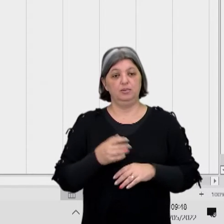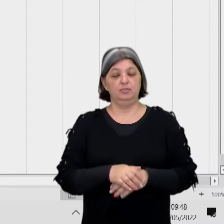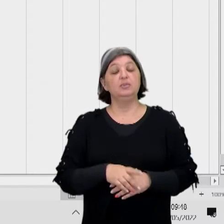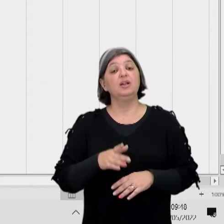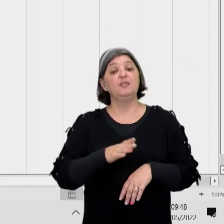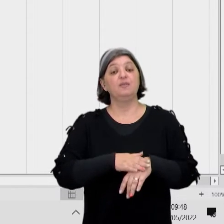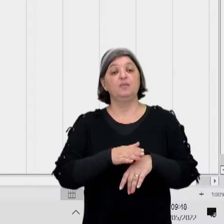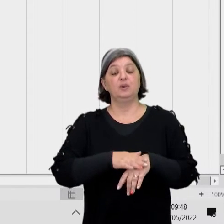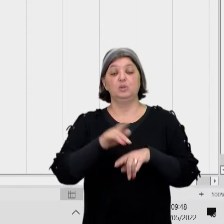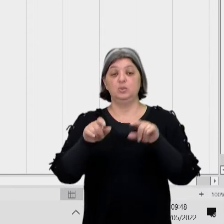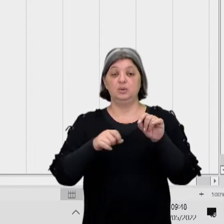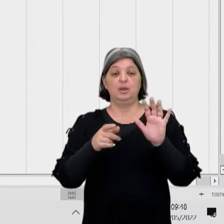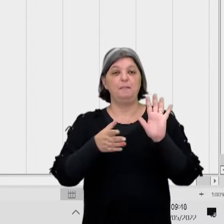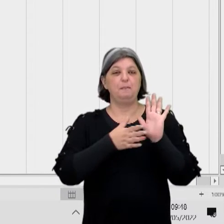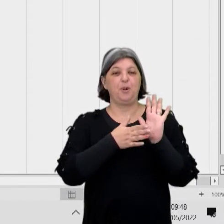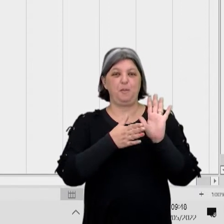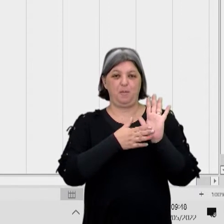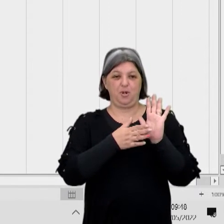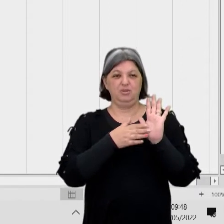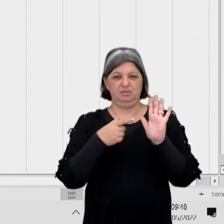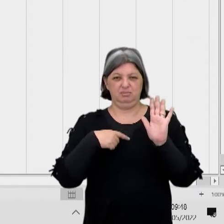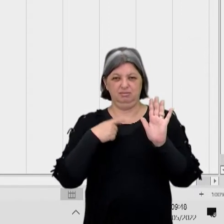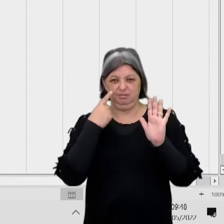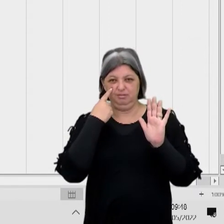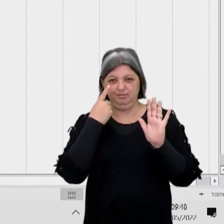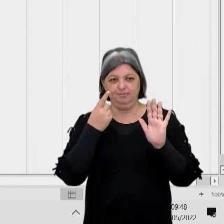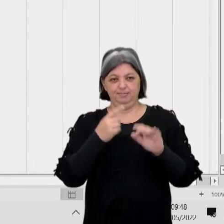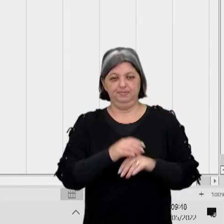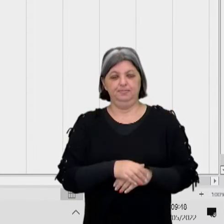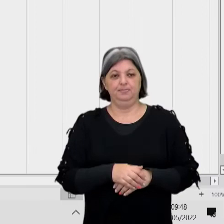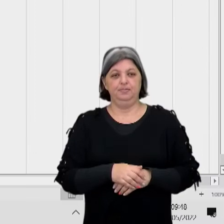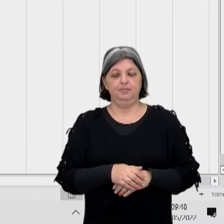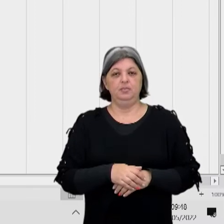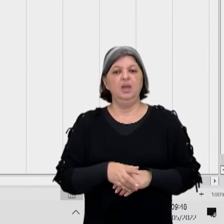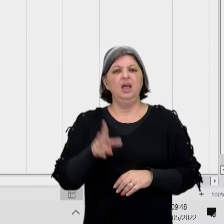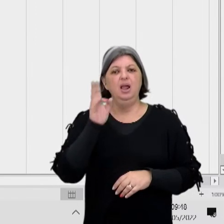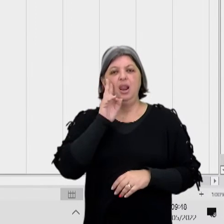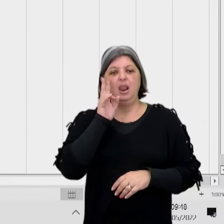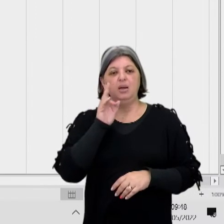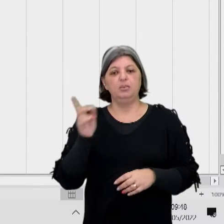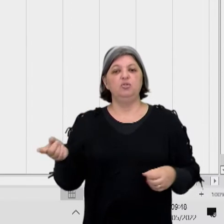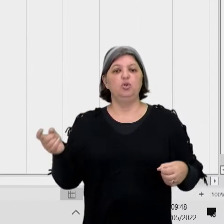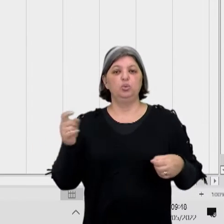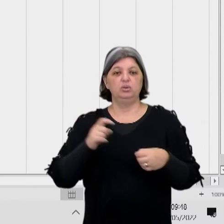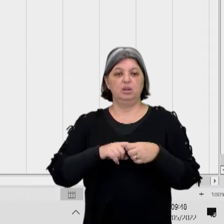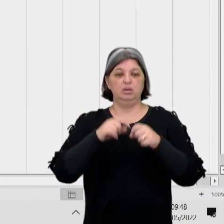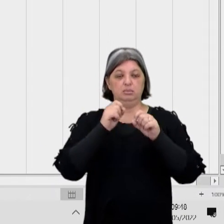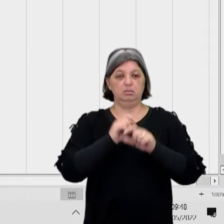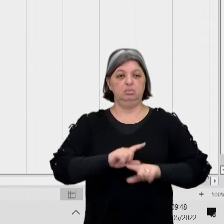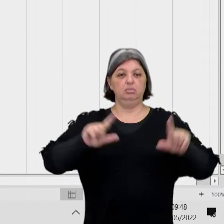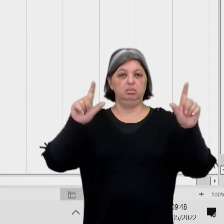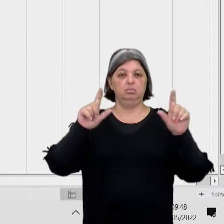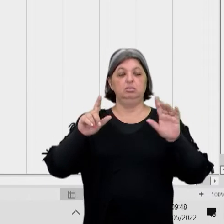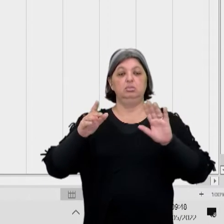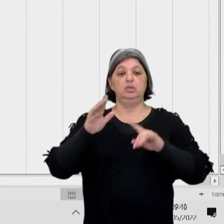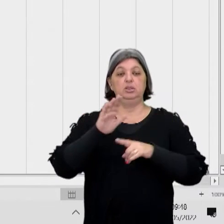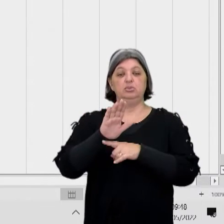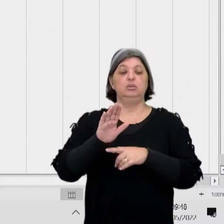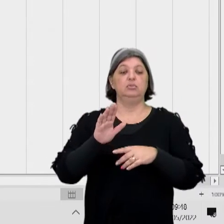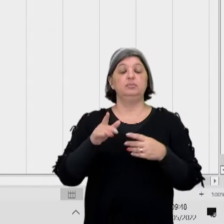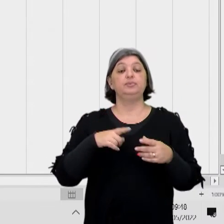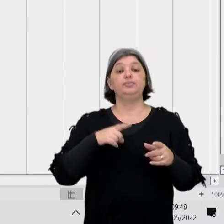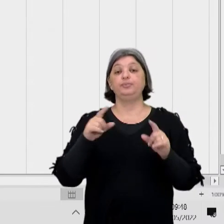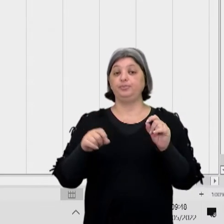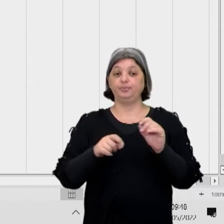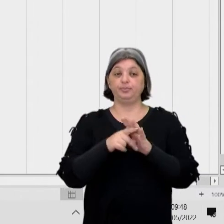vai fazer? A gente propôs aqui algumas situações. Lembra que se a gente voltar lá no quadro auxiliar, o que a gente tinha? A gente